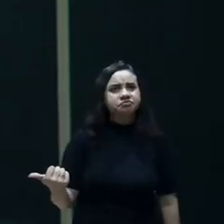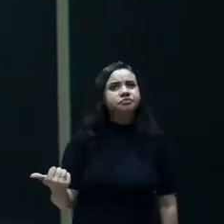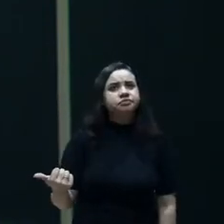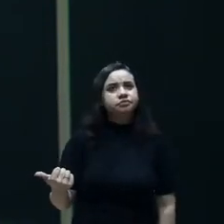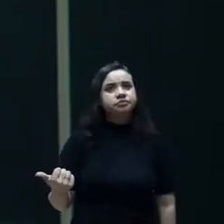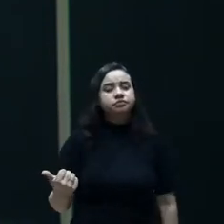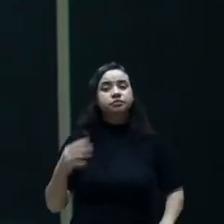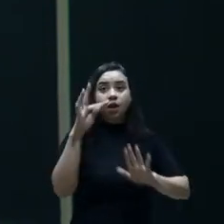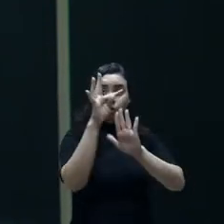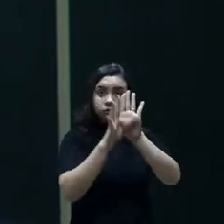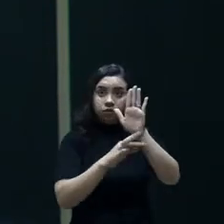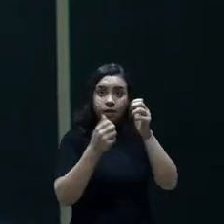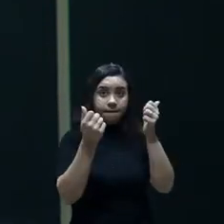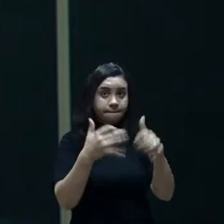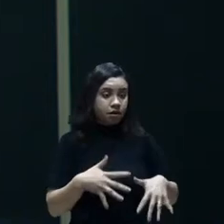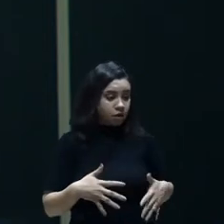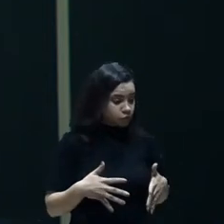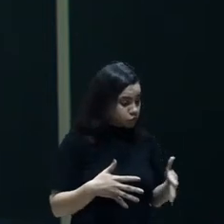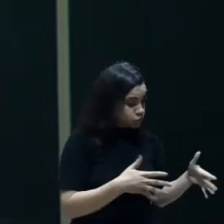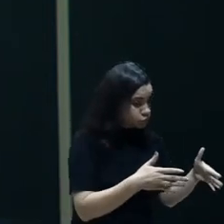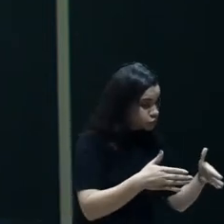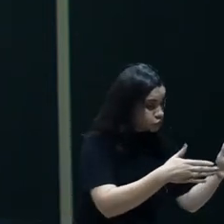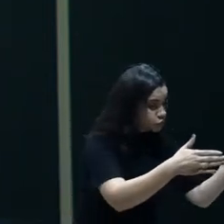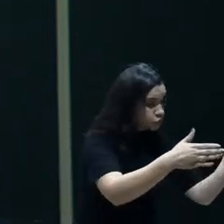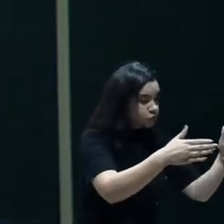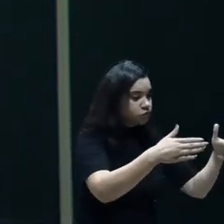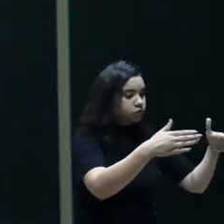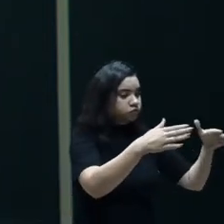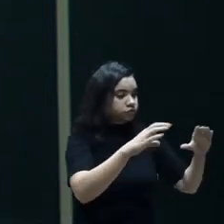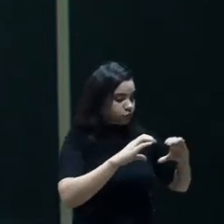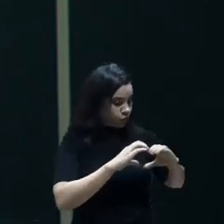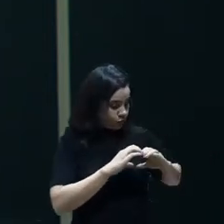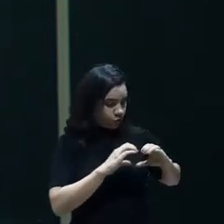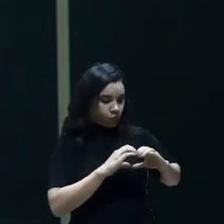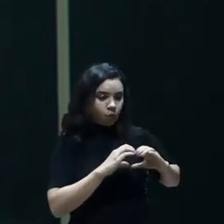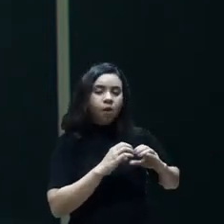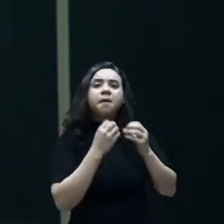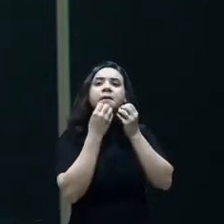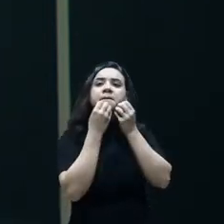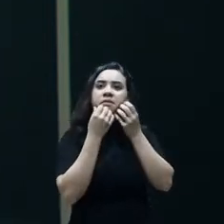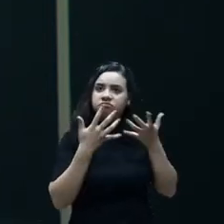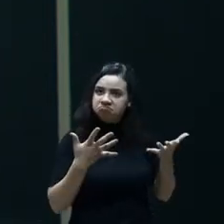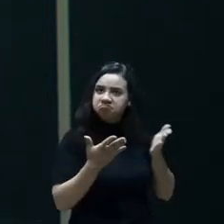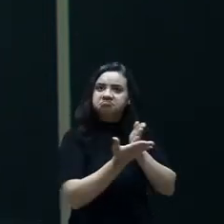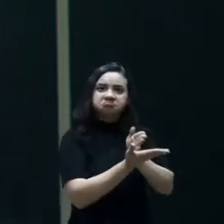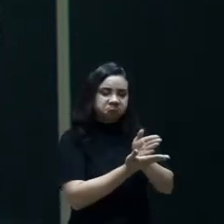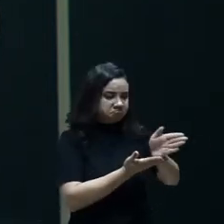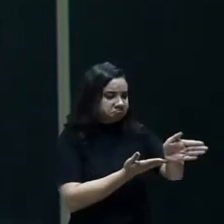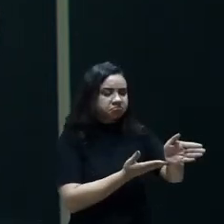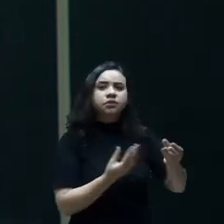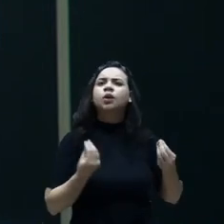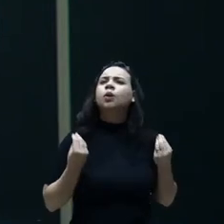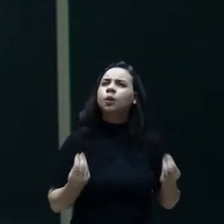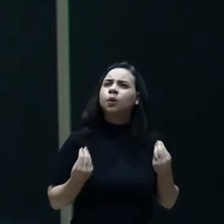é aquele que tem um coração bom e reto. Sabe como se faz para ter um coração bom e reto? Só através da